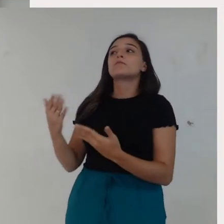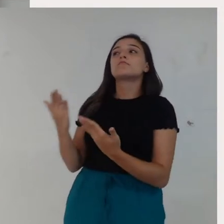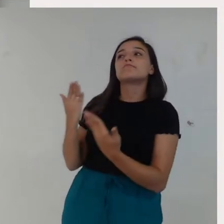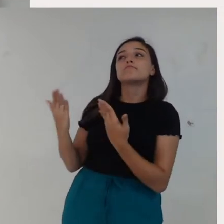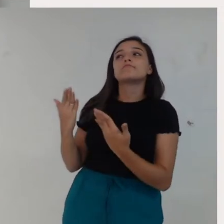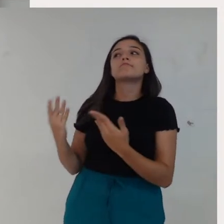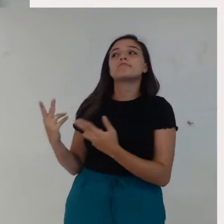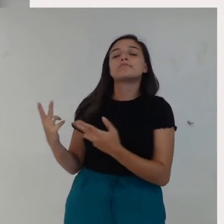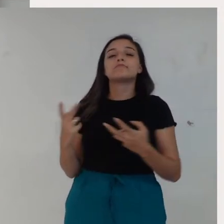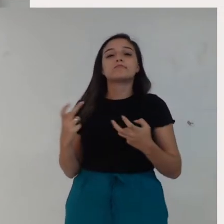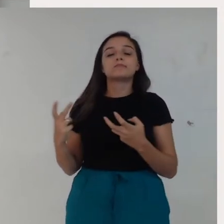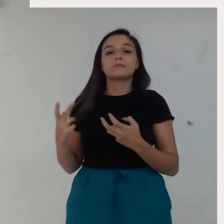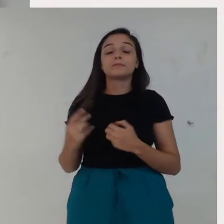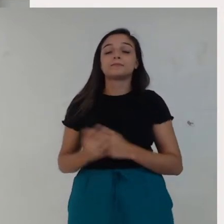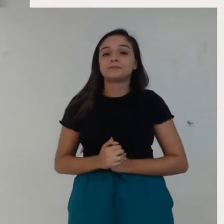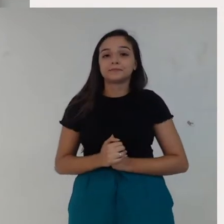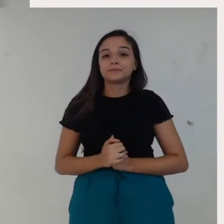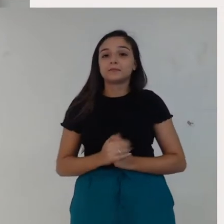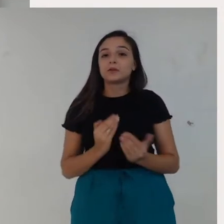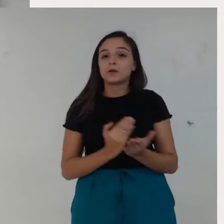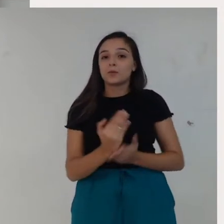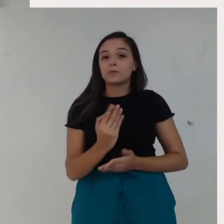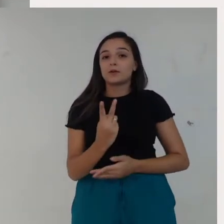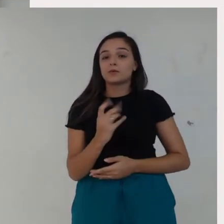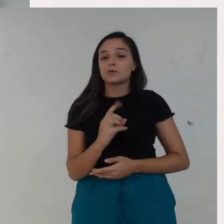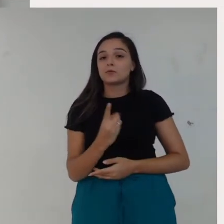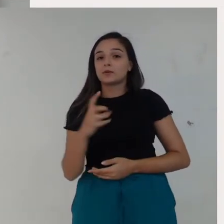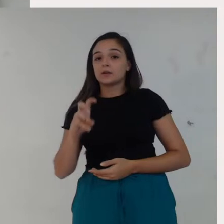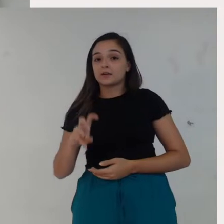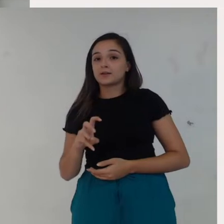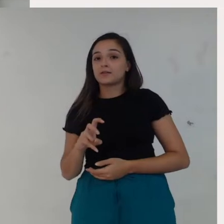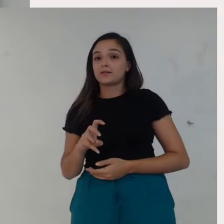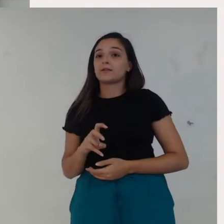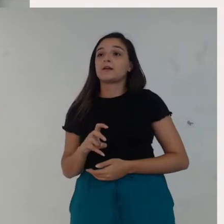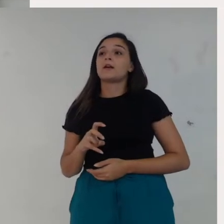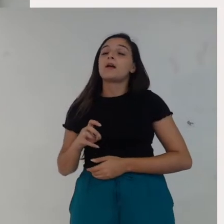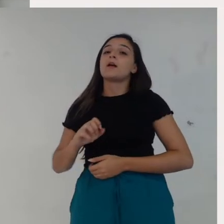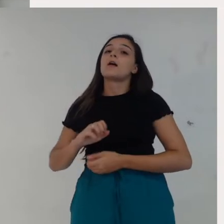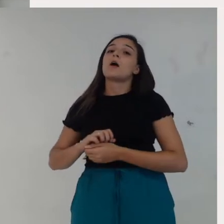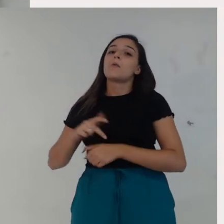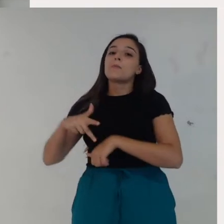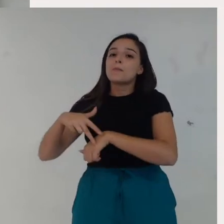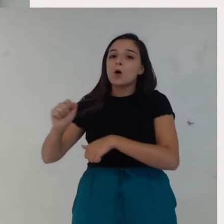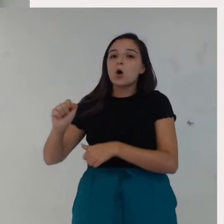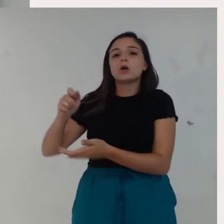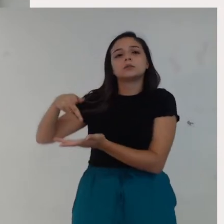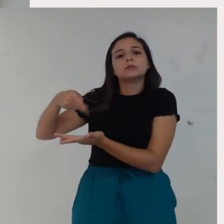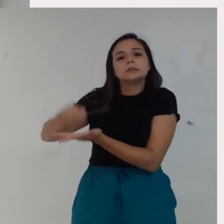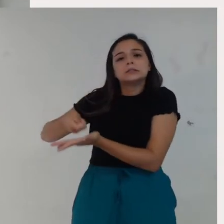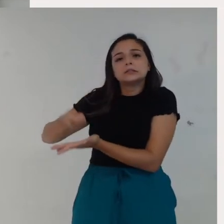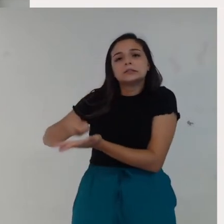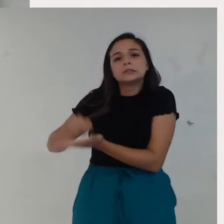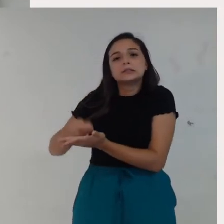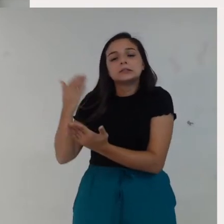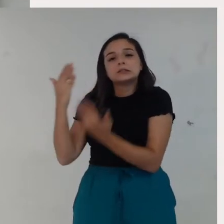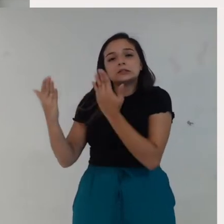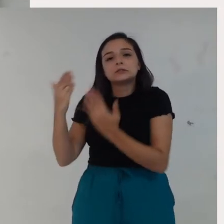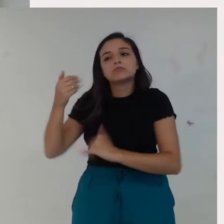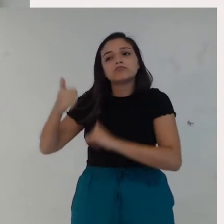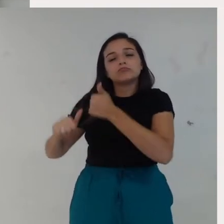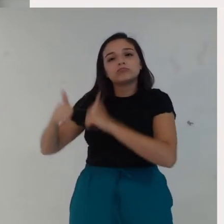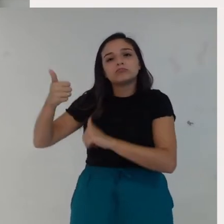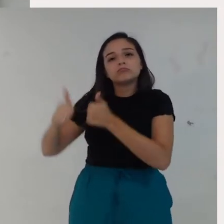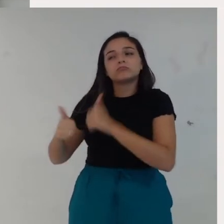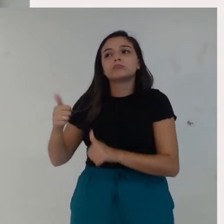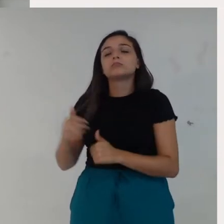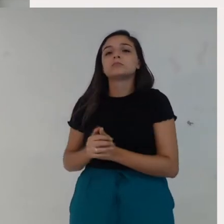A partir de 2015, por exigência das avaliações da pós-graduação e de alguns indexadores